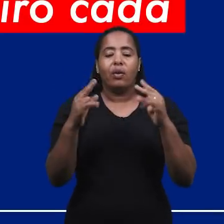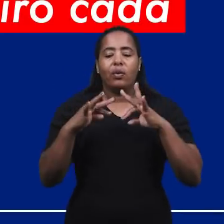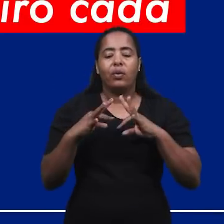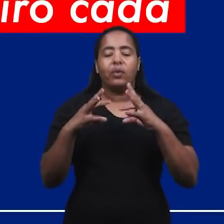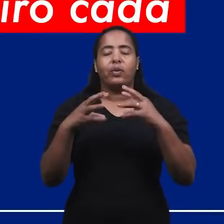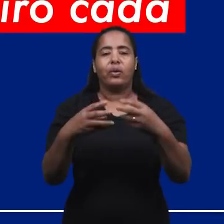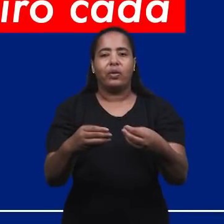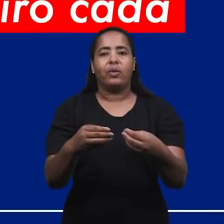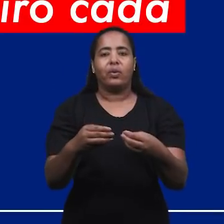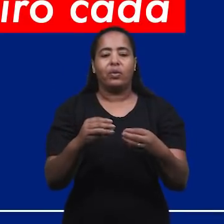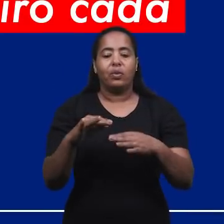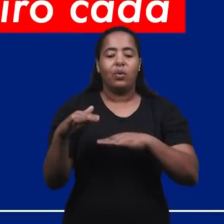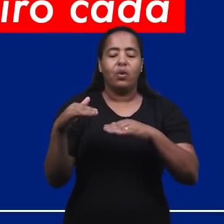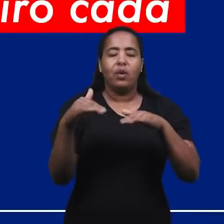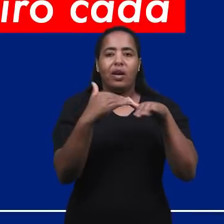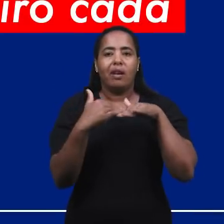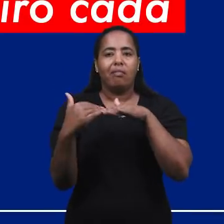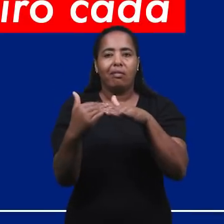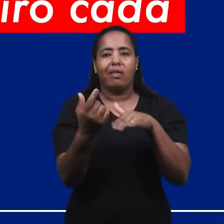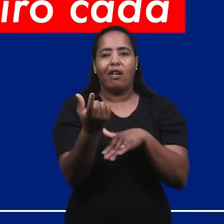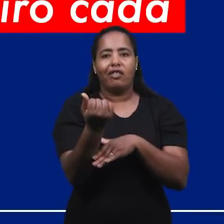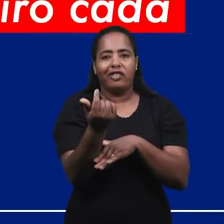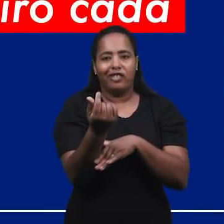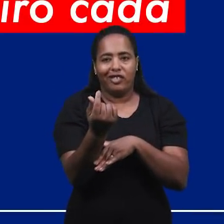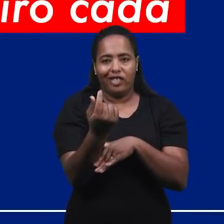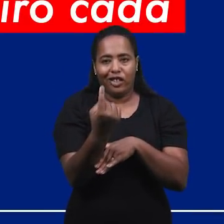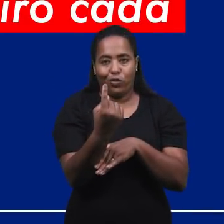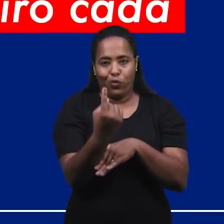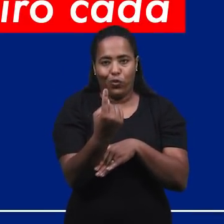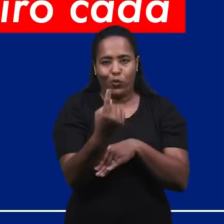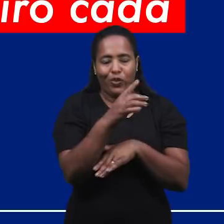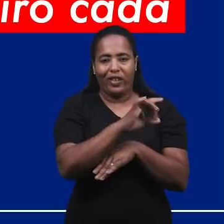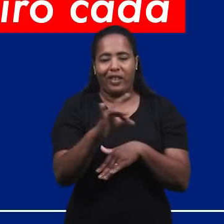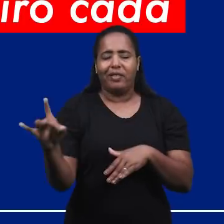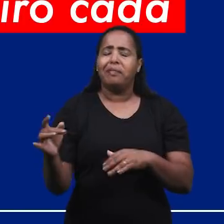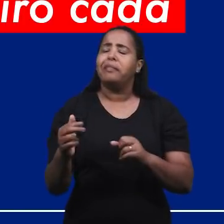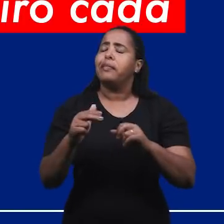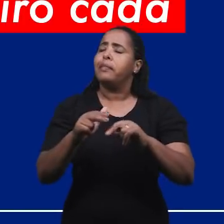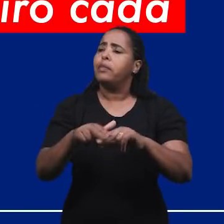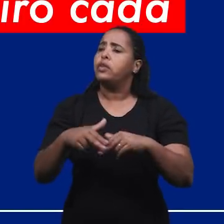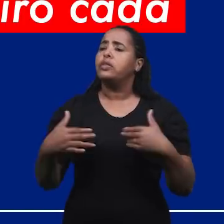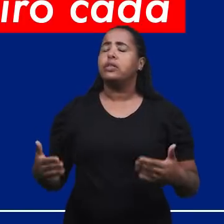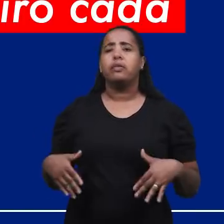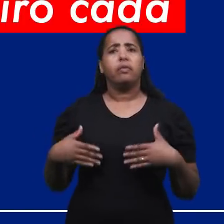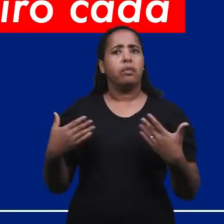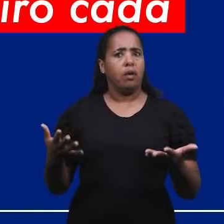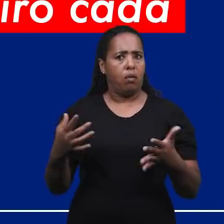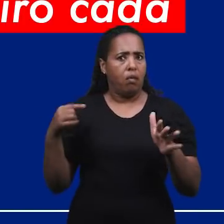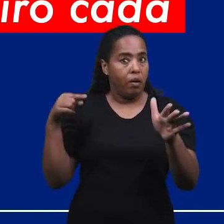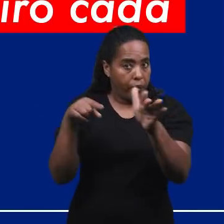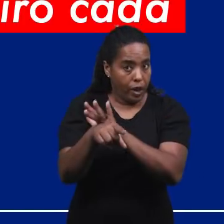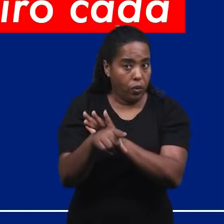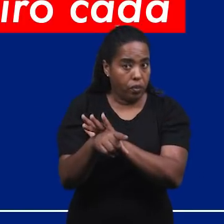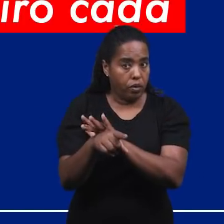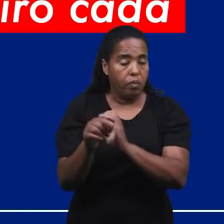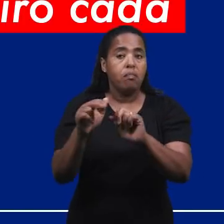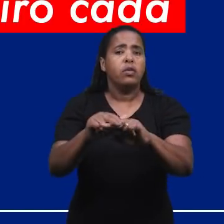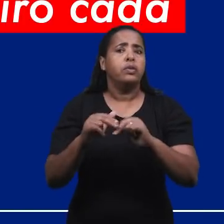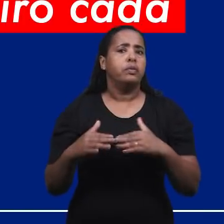todos receberam um dinheiro cada um. Então, por qual razão, a pergunta que se